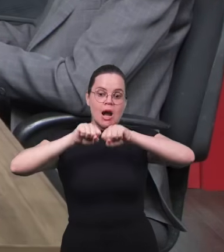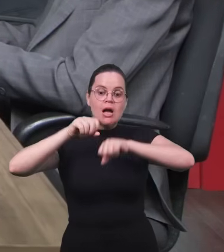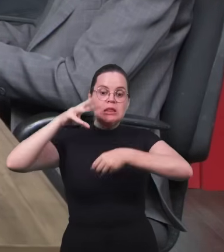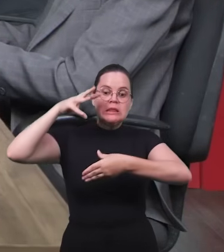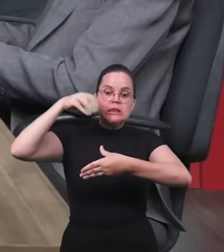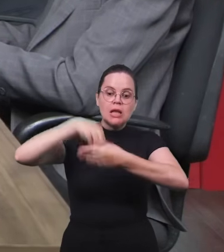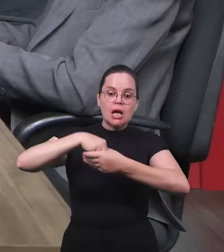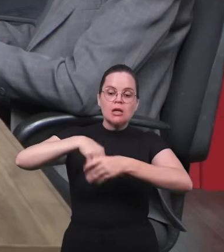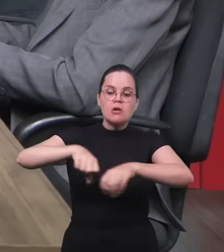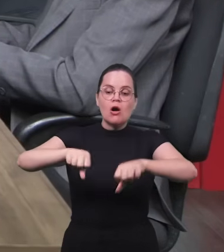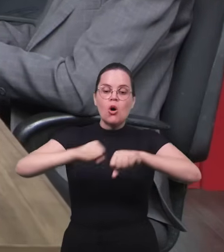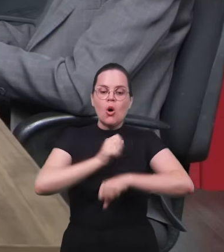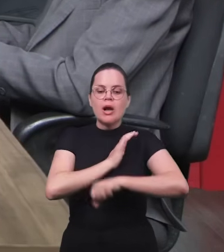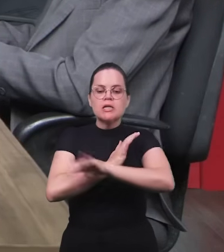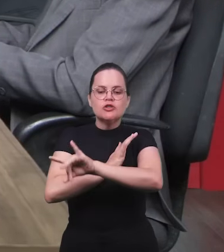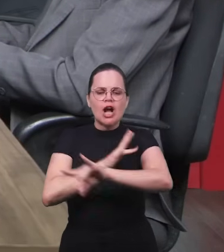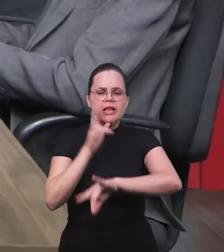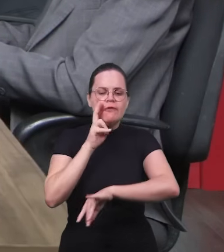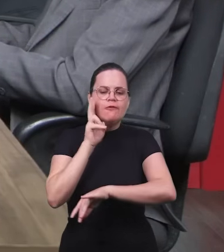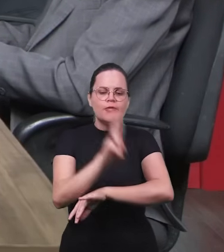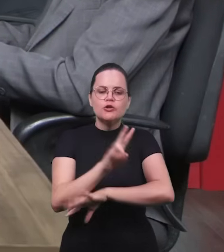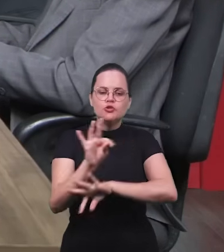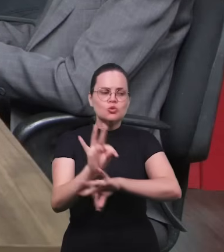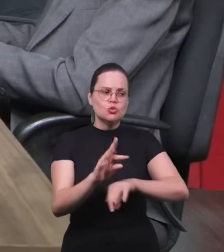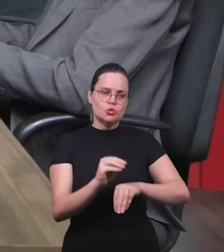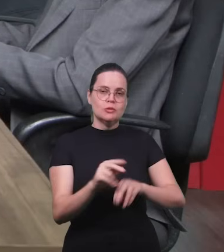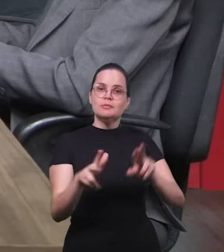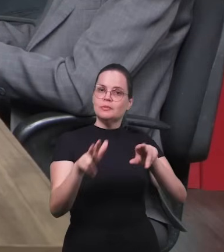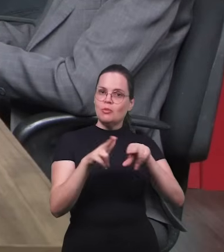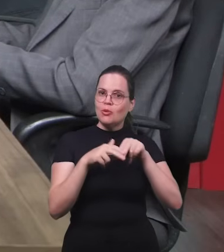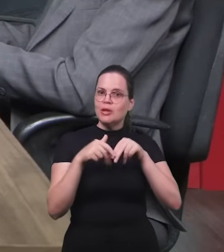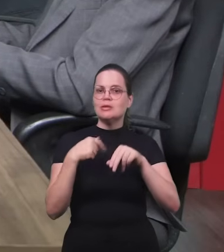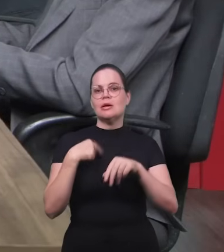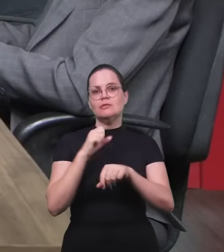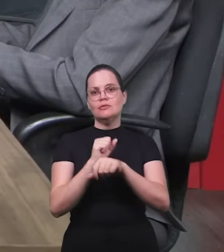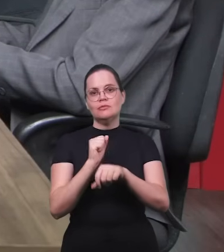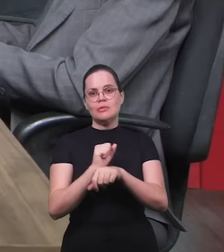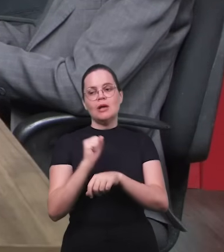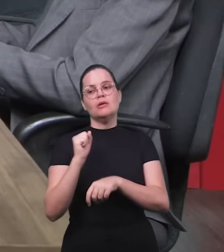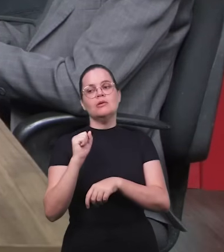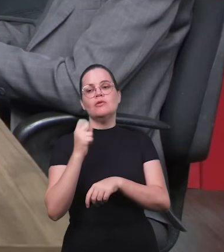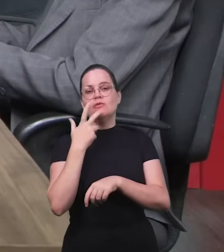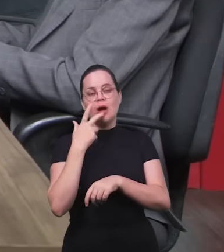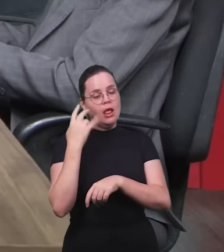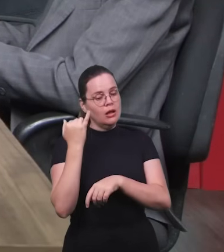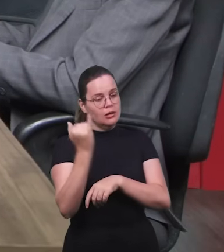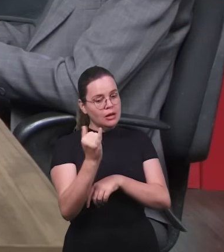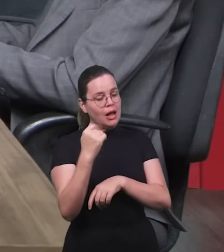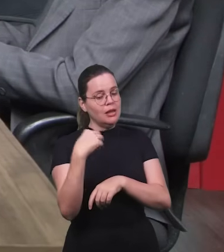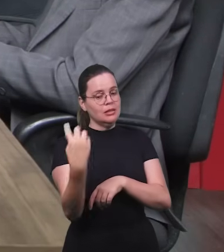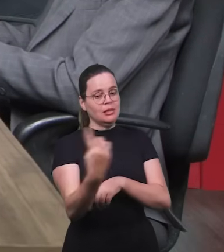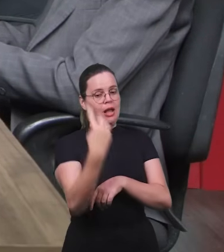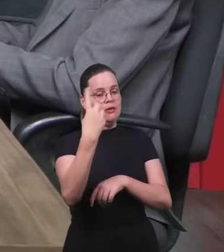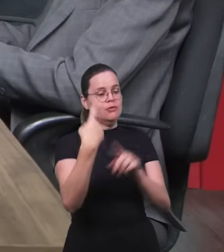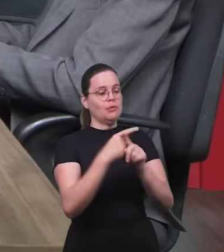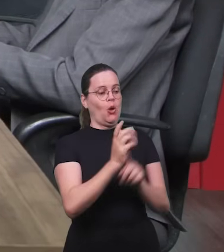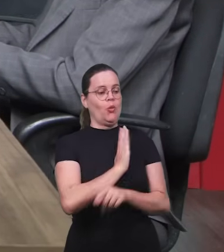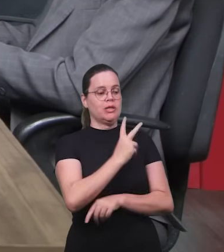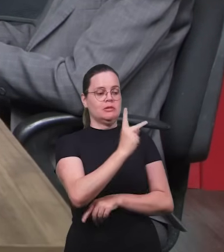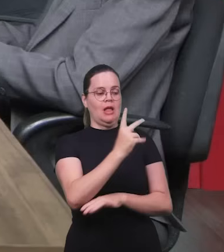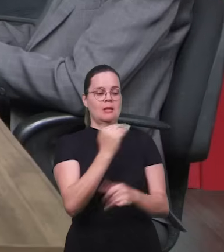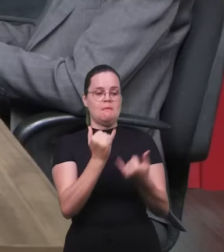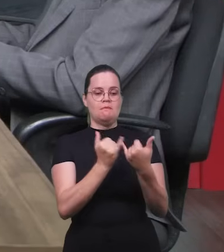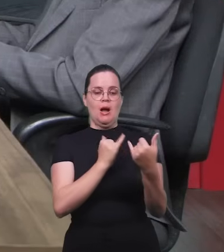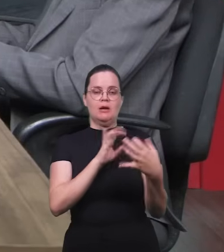Davi como homem segundo o seu coração, porque ele estava enxergando aquilo que era o interior. Então você vê que Deus abre essa realidade para